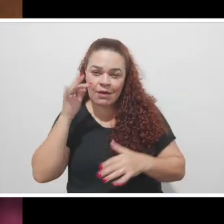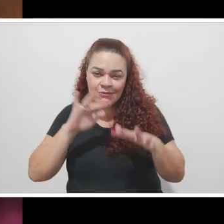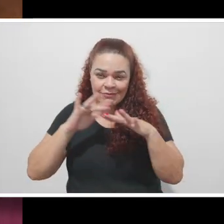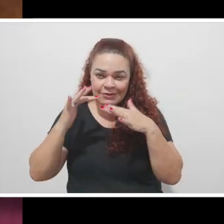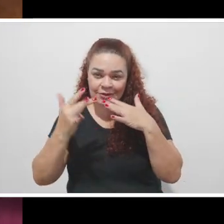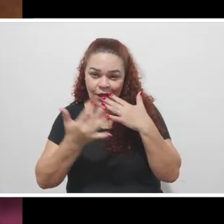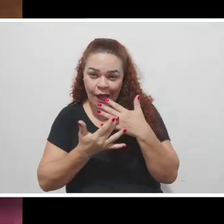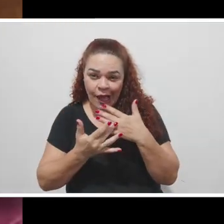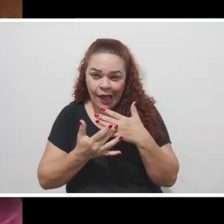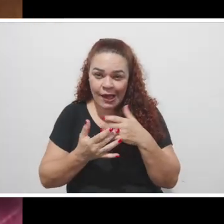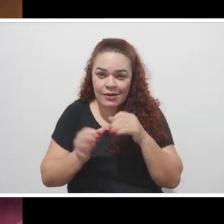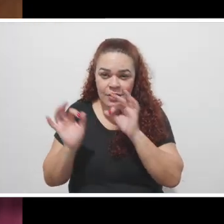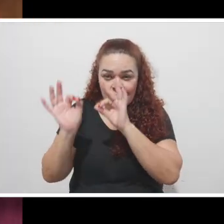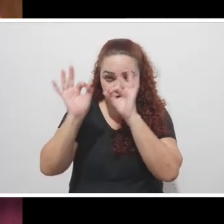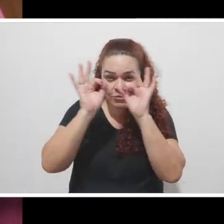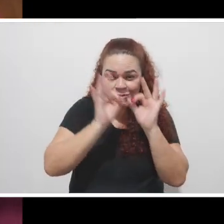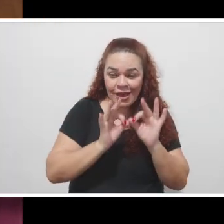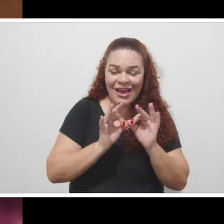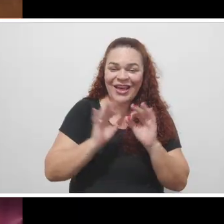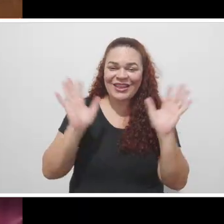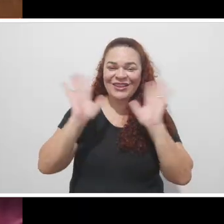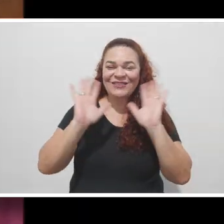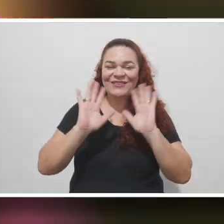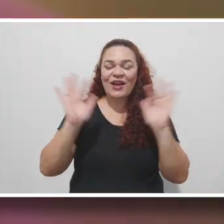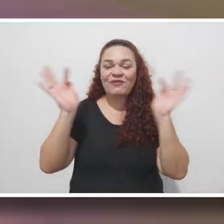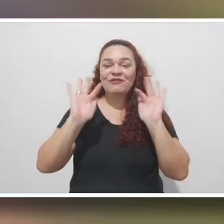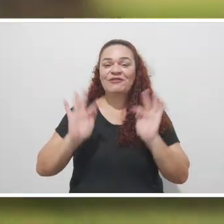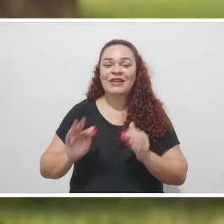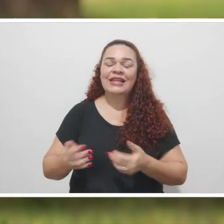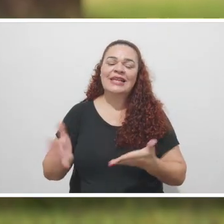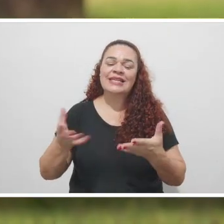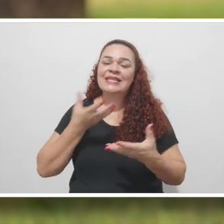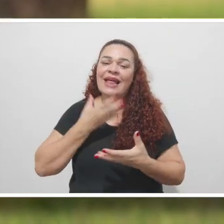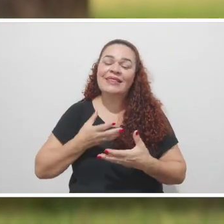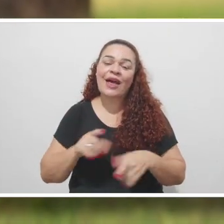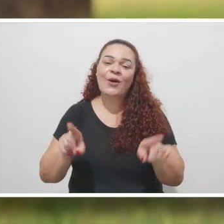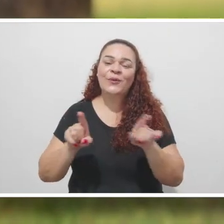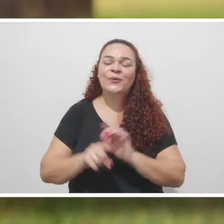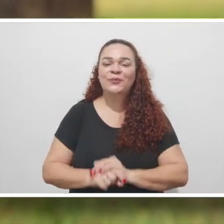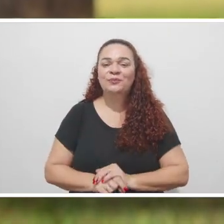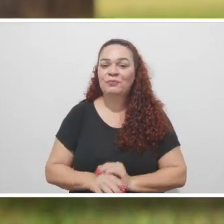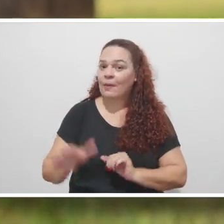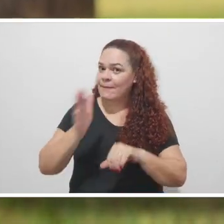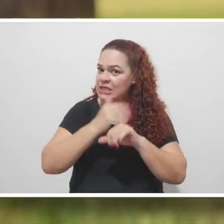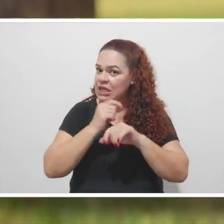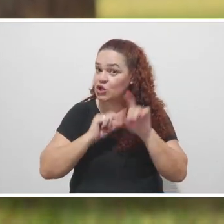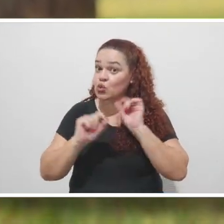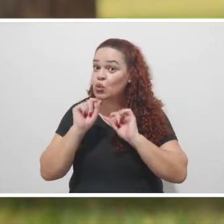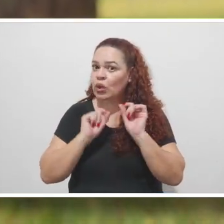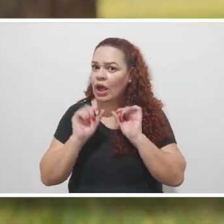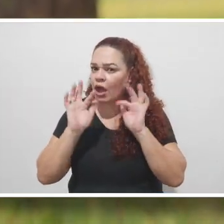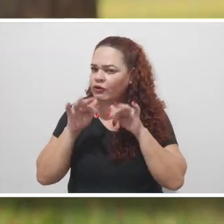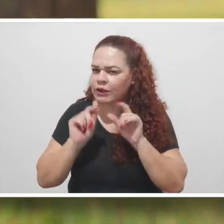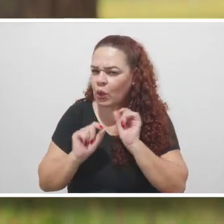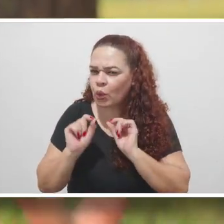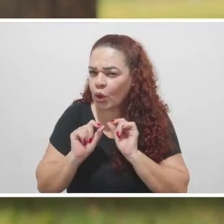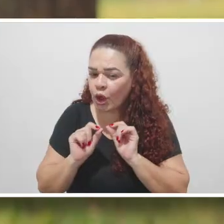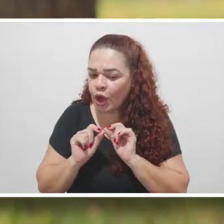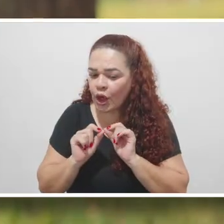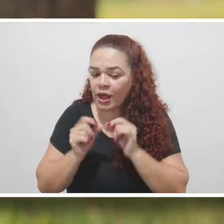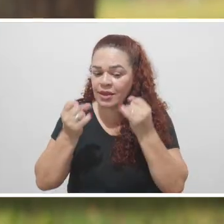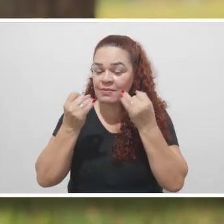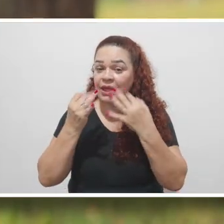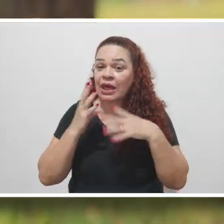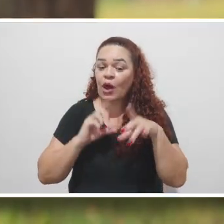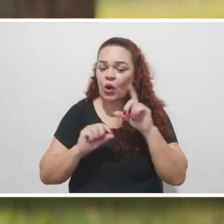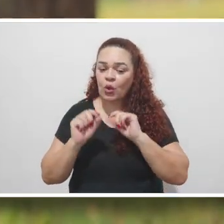da Prefeitura. E até lá, e Feliz Natal para todo mundo. Mas antes de acabar o programa, eu quero mostrar uma